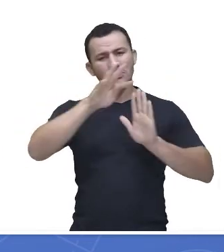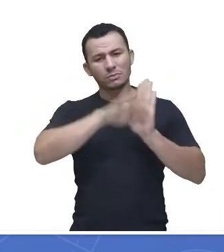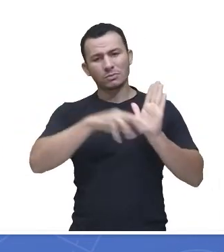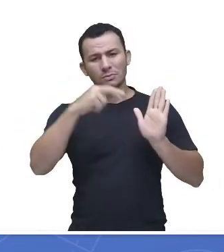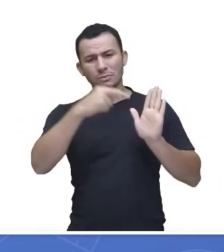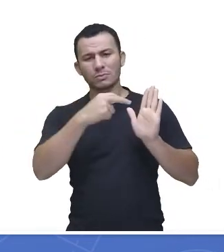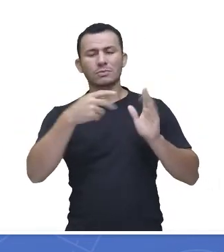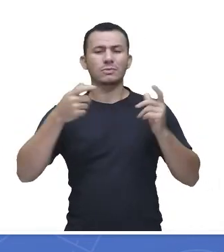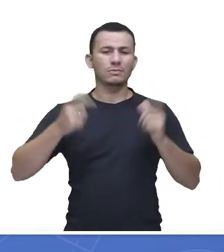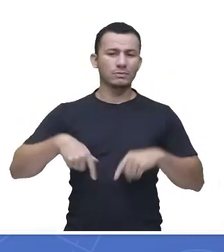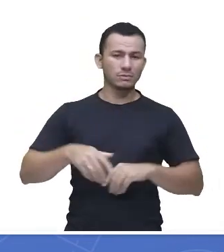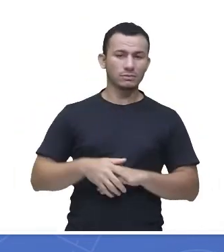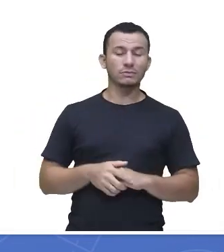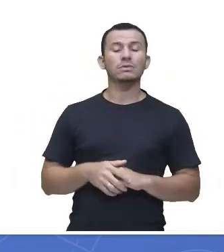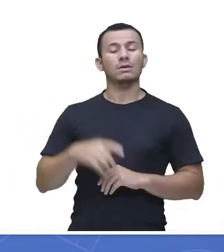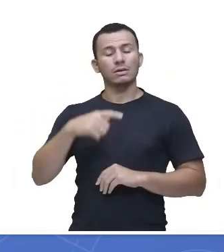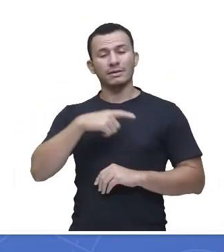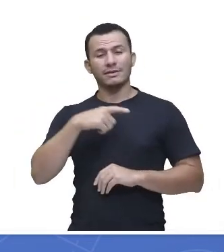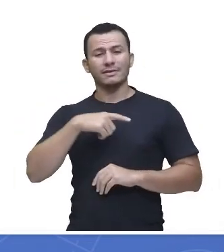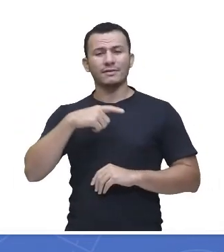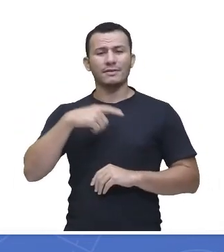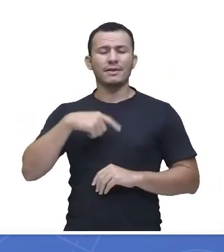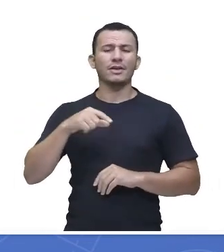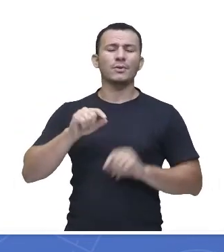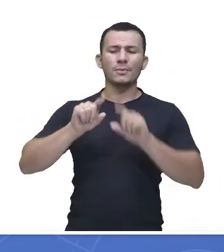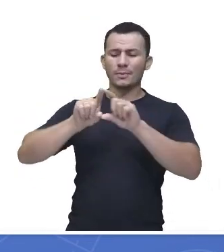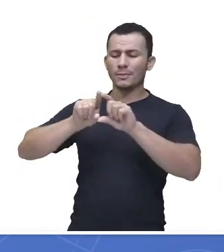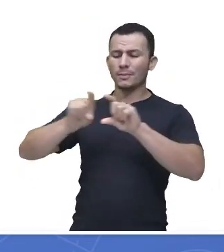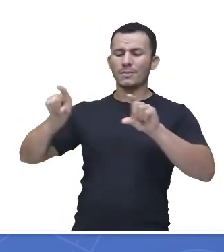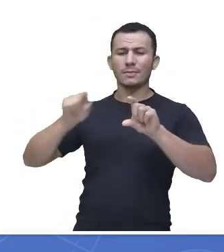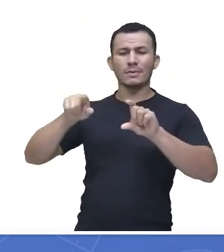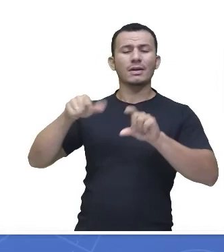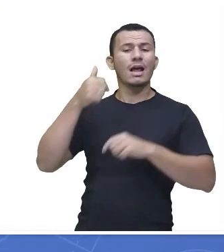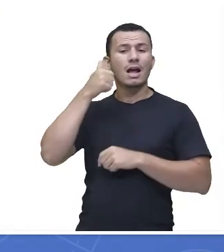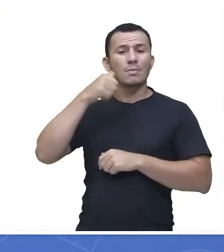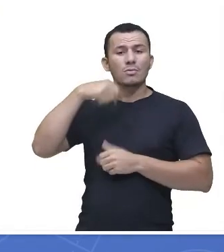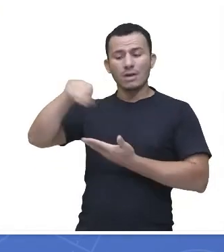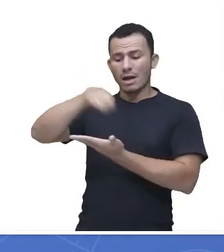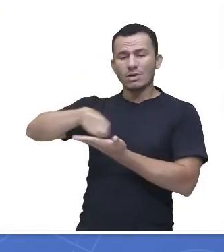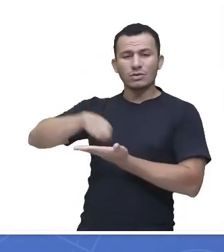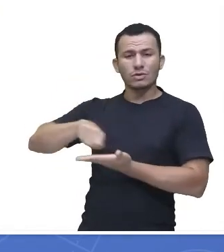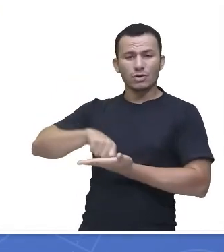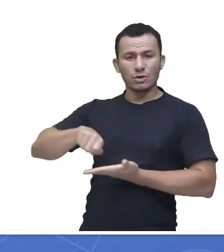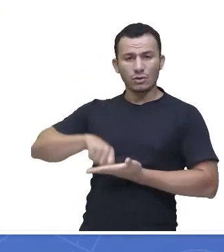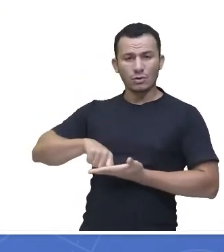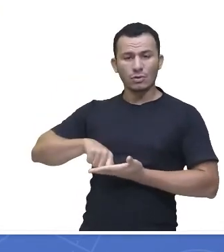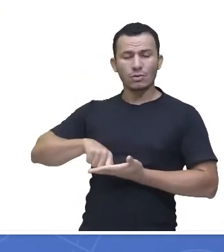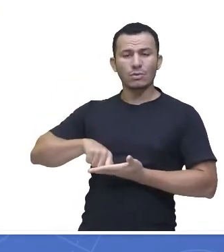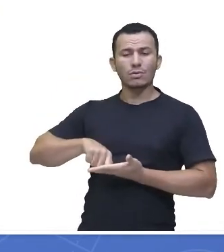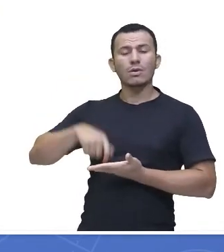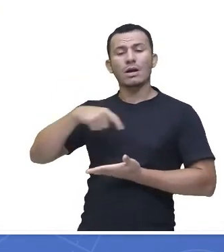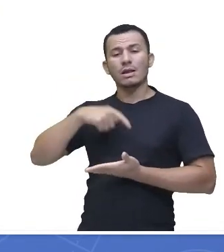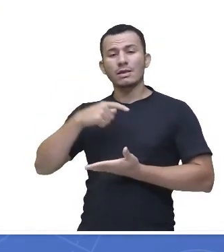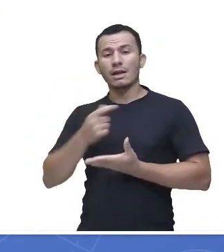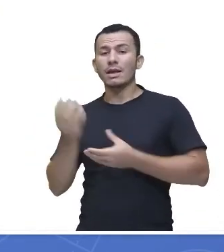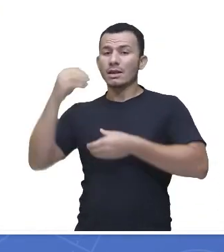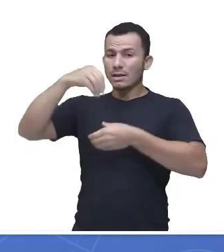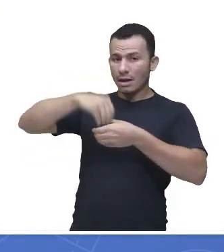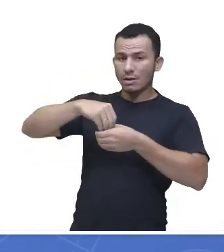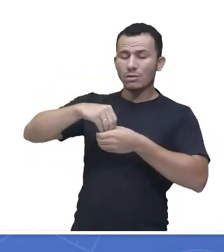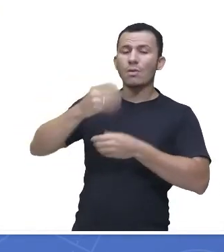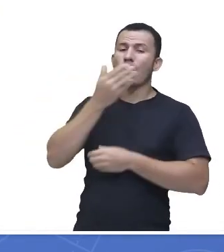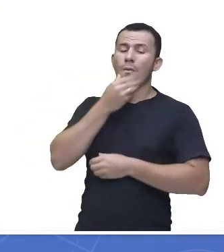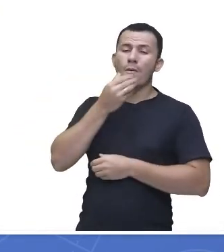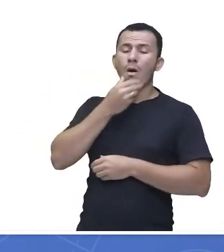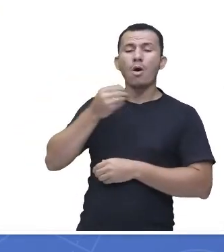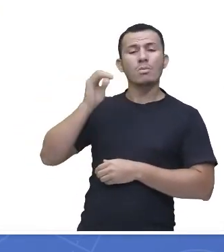Essa ironia está exatamente nesse fato da escritora sugerir que tem um autor, um escritor aí, certo?